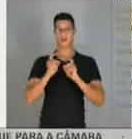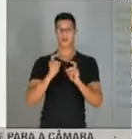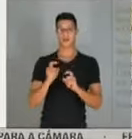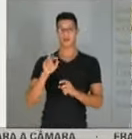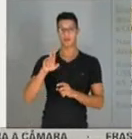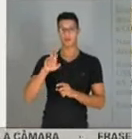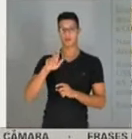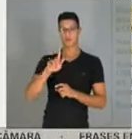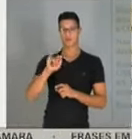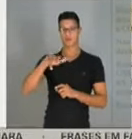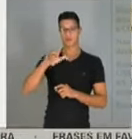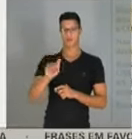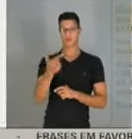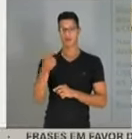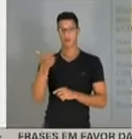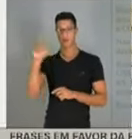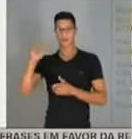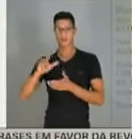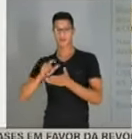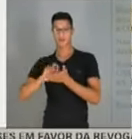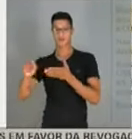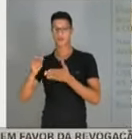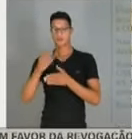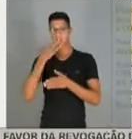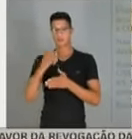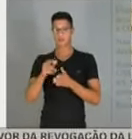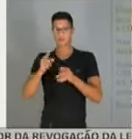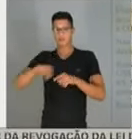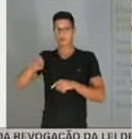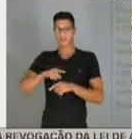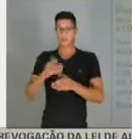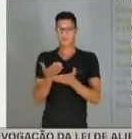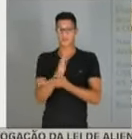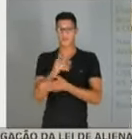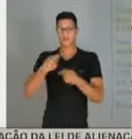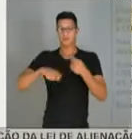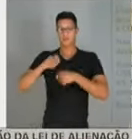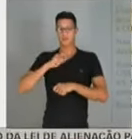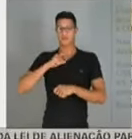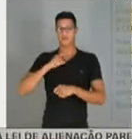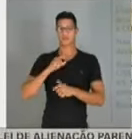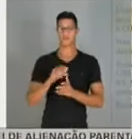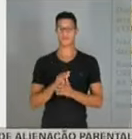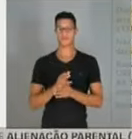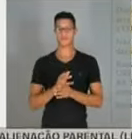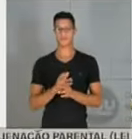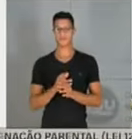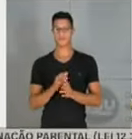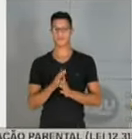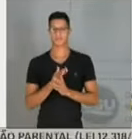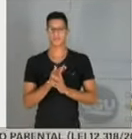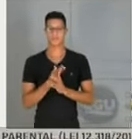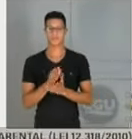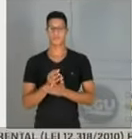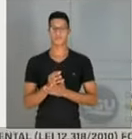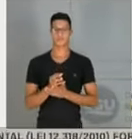Regina Fiscal não tem outra saída. Ela tem que pedir a rescisão do contrato e as sanções administrativas. Próximo.